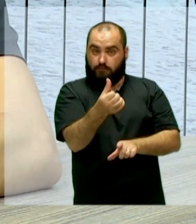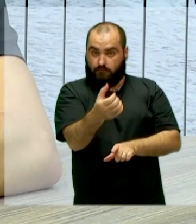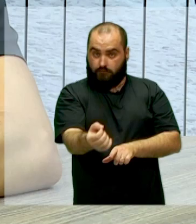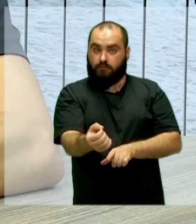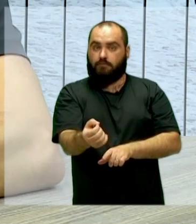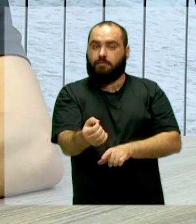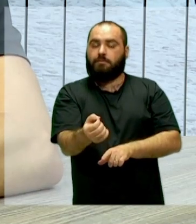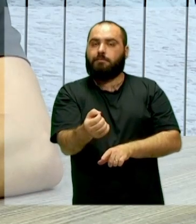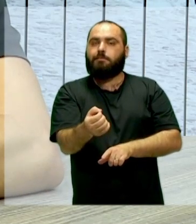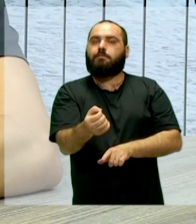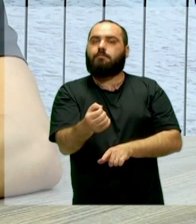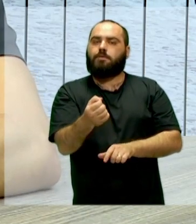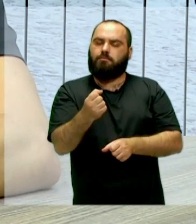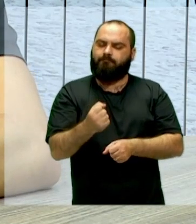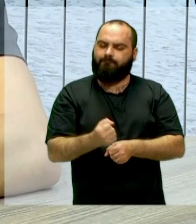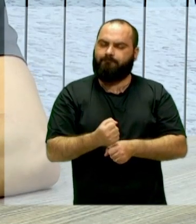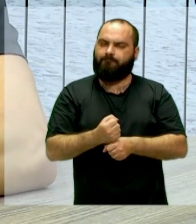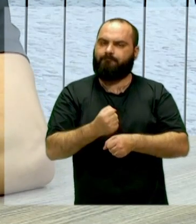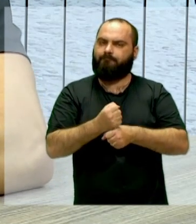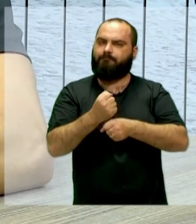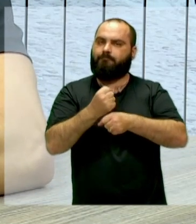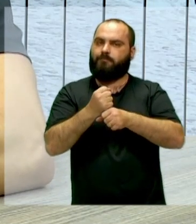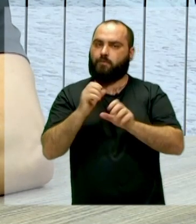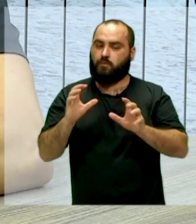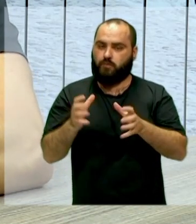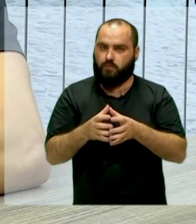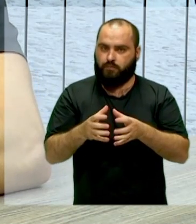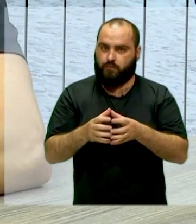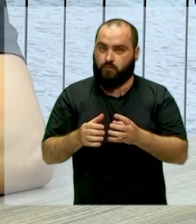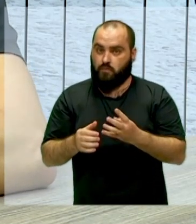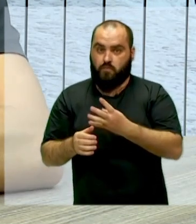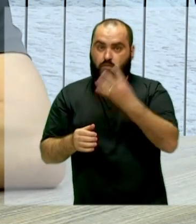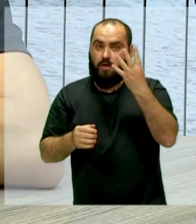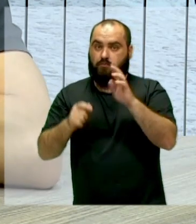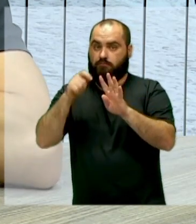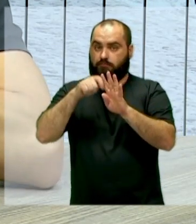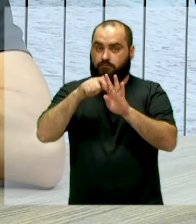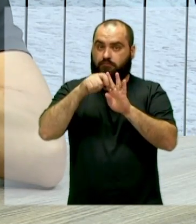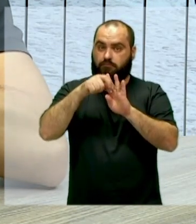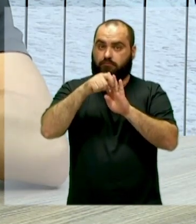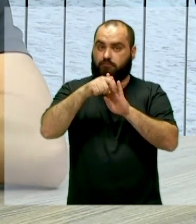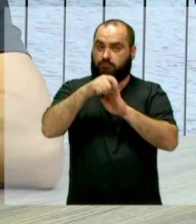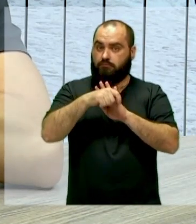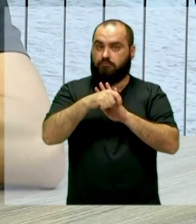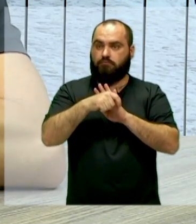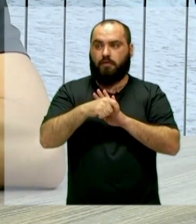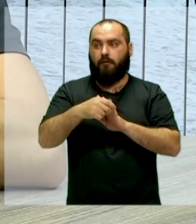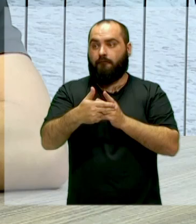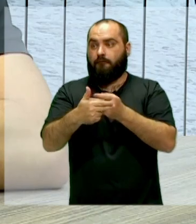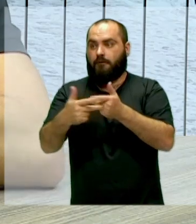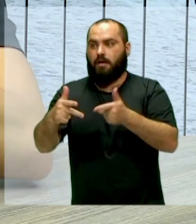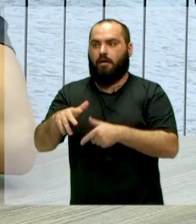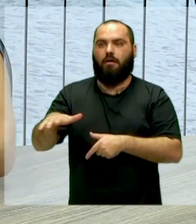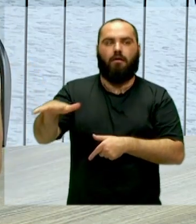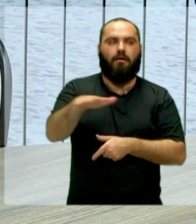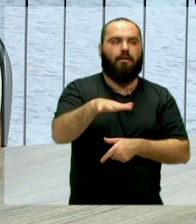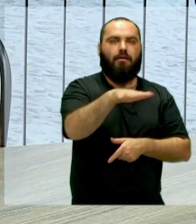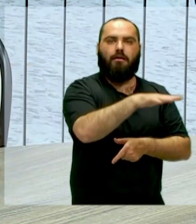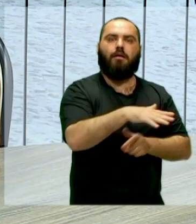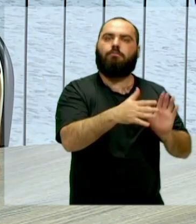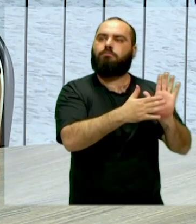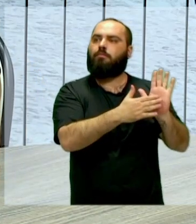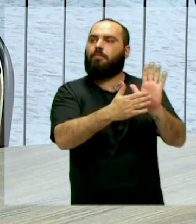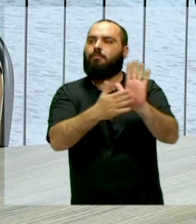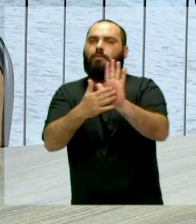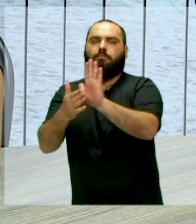construído de uma forma coletiva nos últimos 4 meses a gente tem engajado vários setores da sociedade a proporem